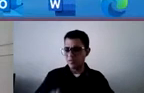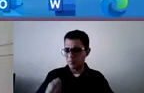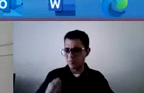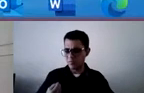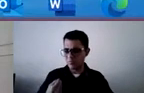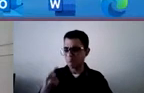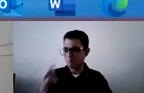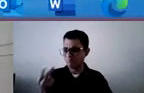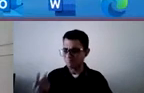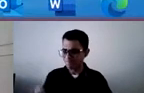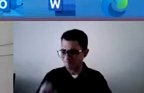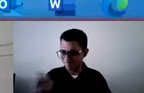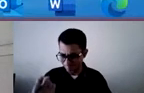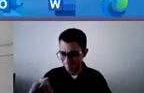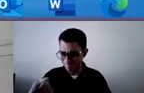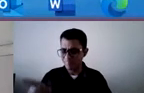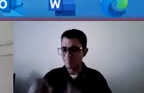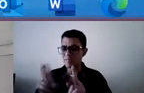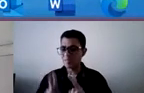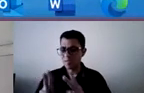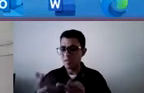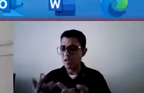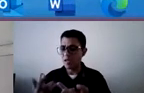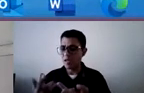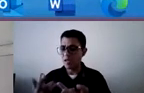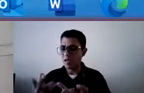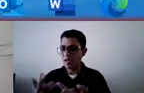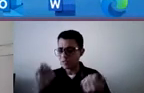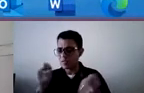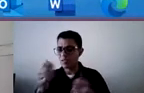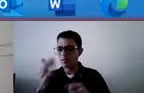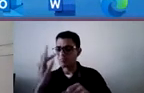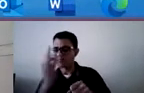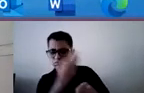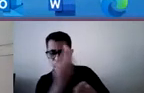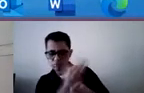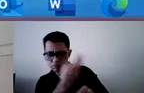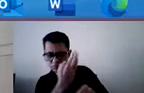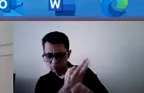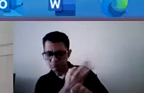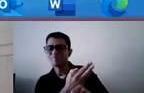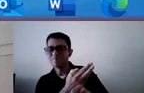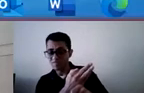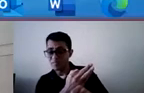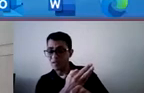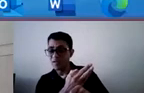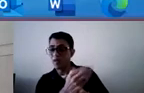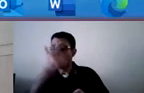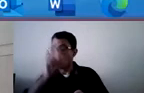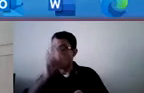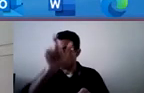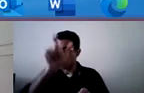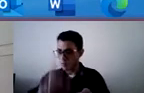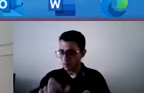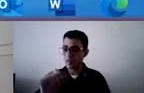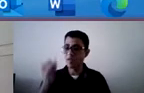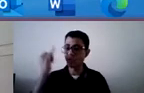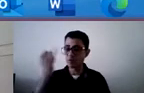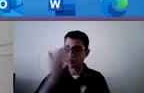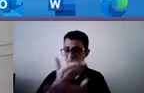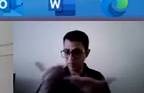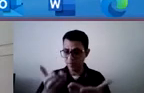de maneira com igualdade, tolerância com o seu próximo. Um outro ponto, a gente